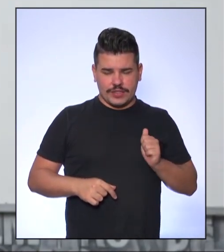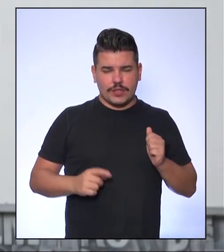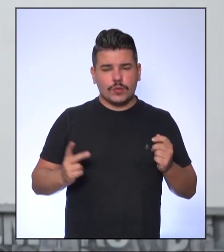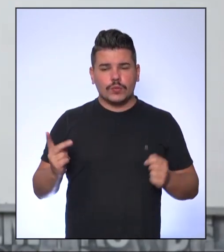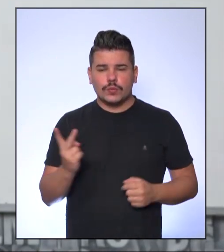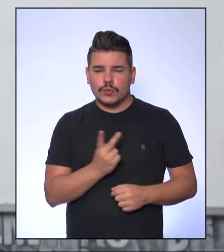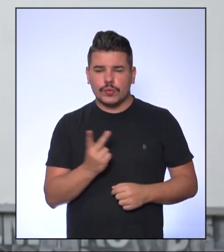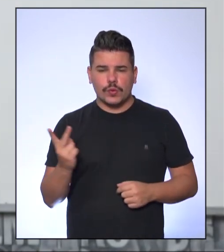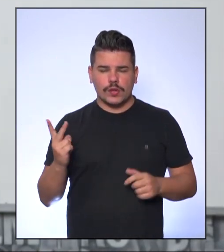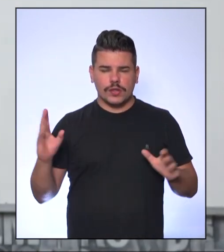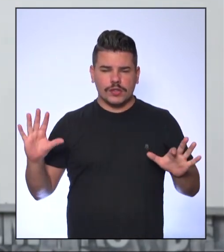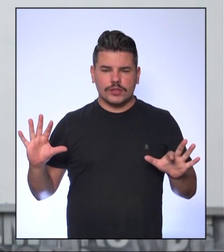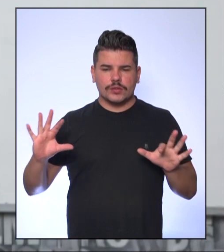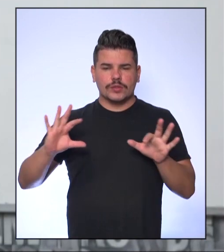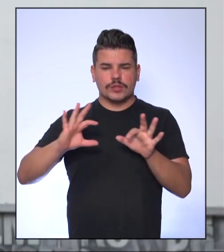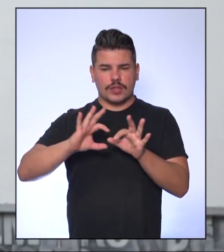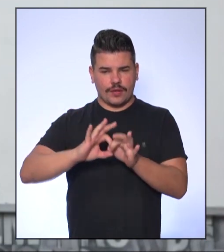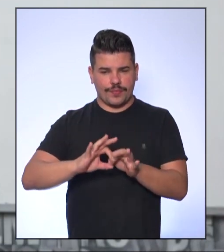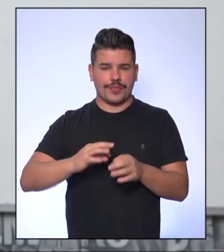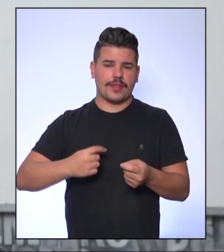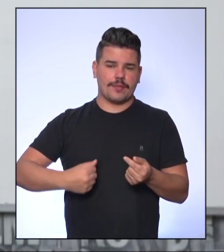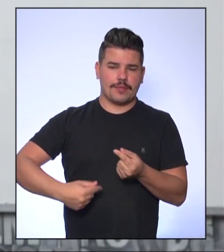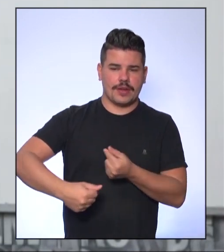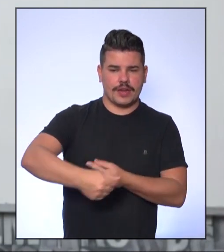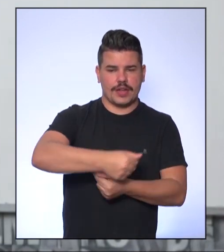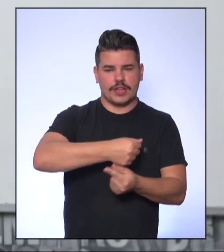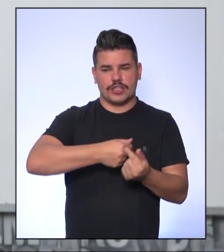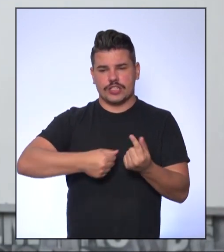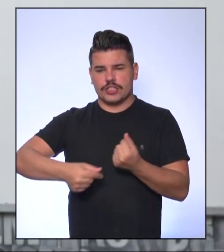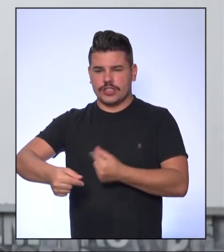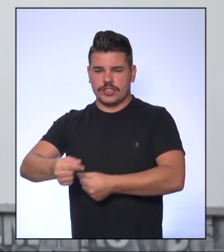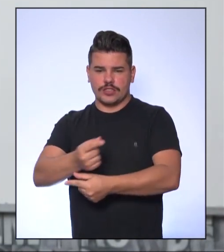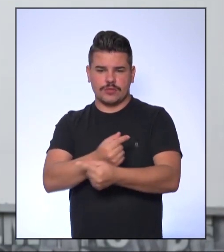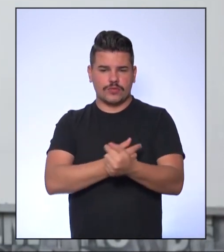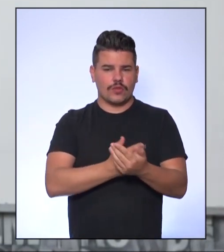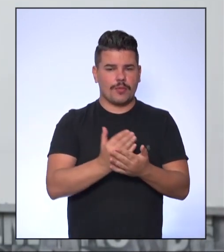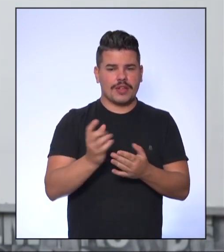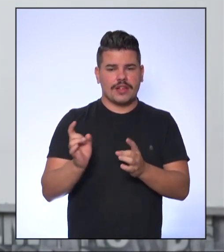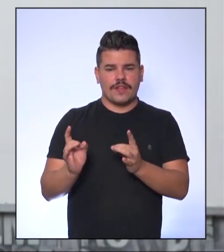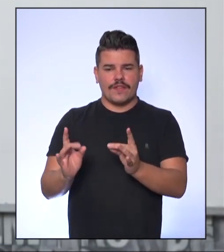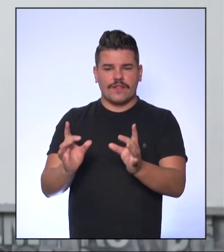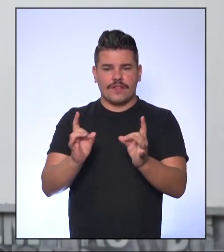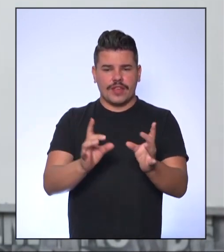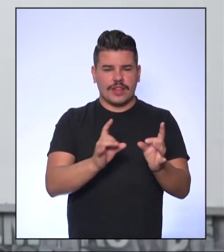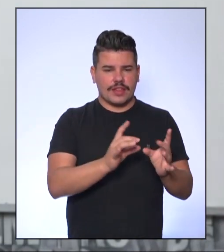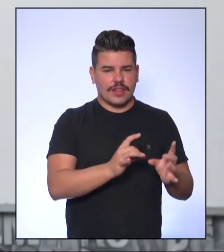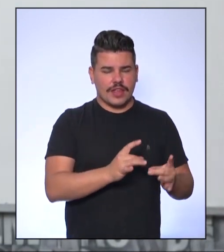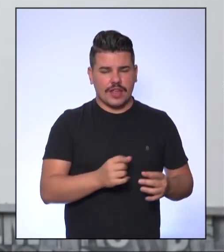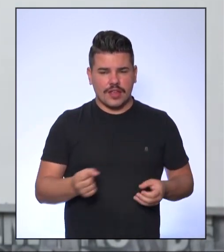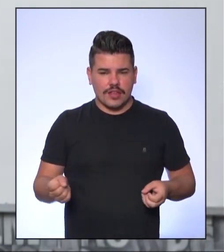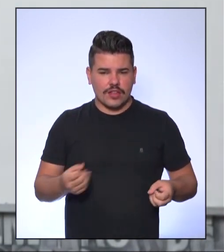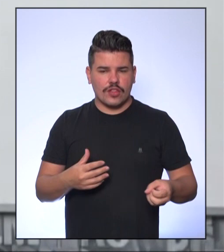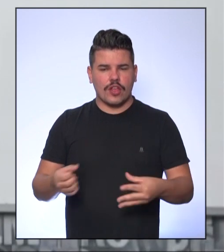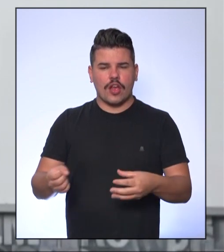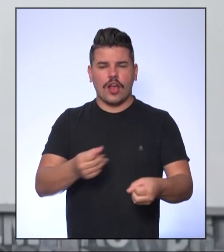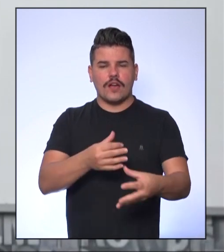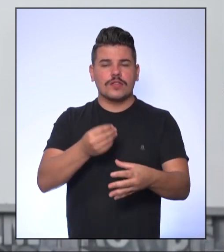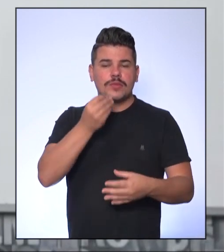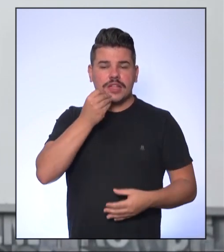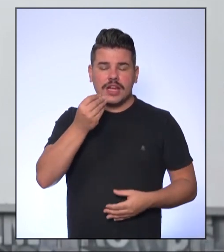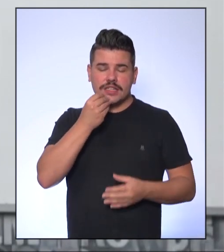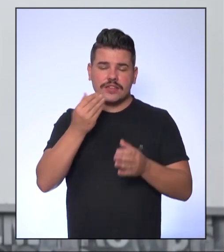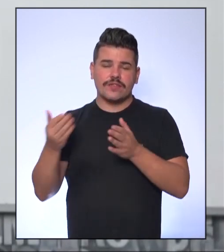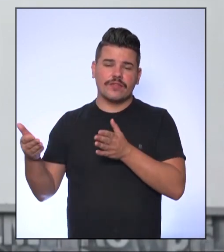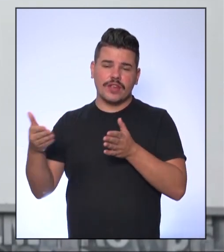burguesia. O mercantilismo abre o comércio para o novo mundo, para o